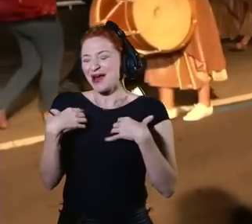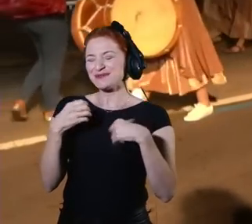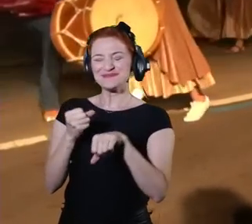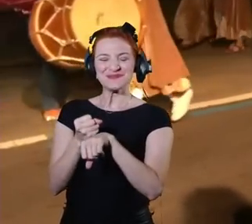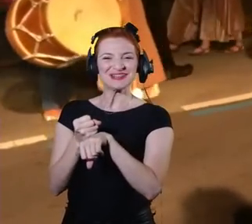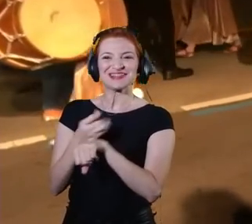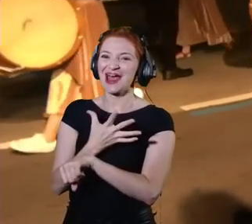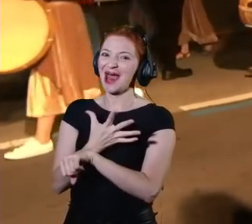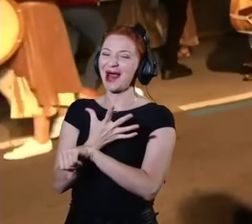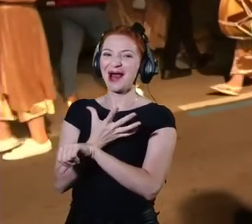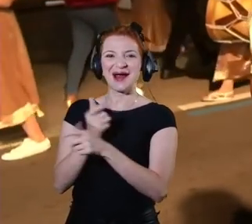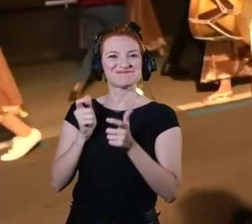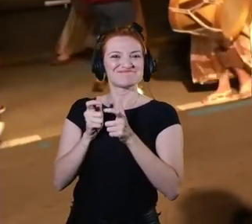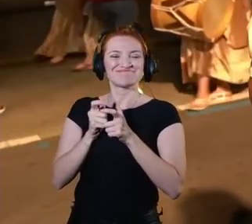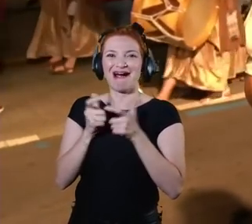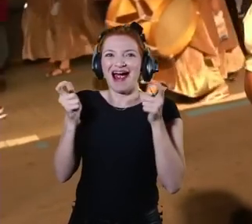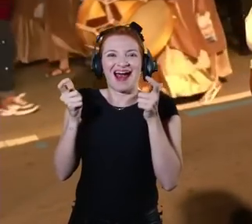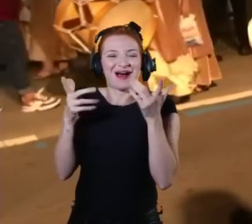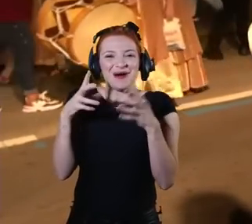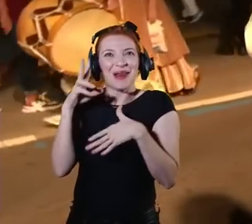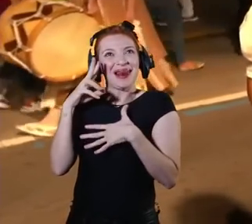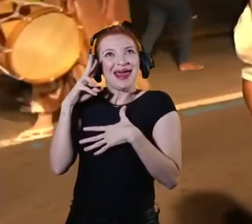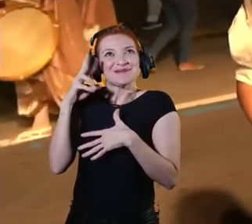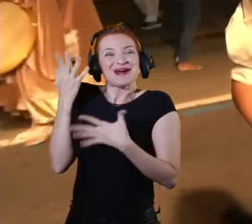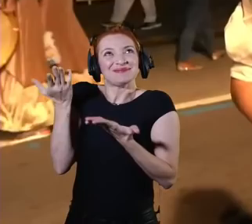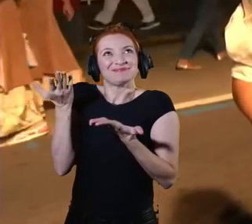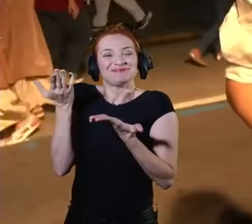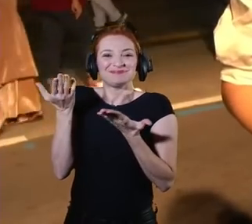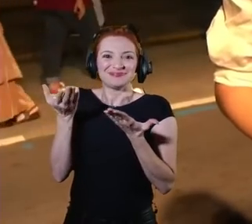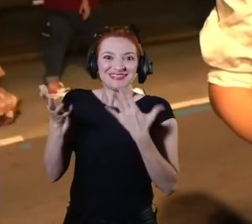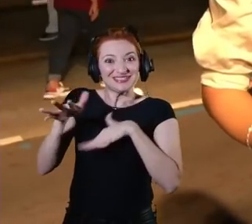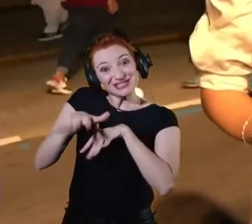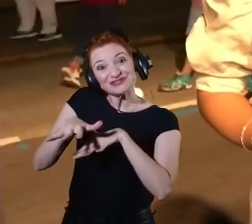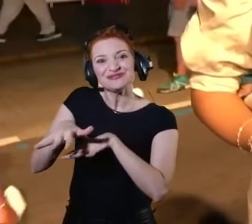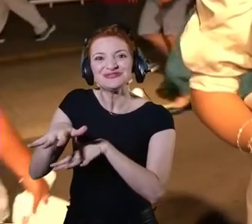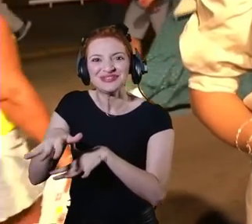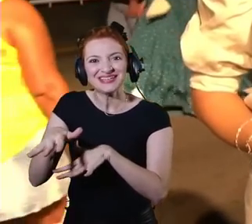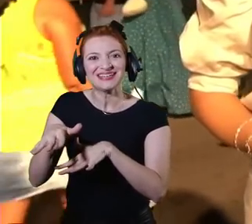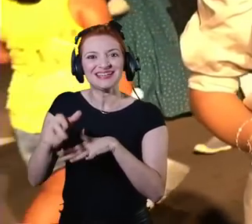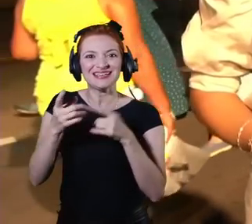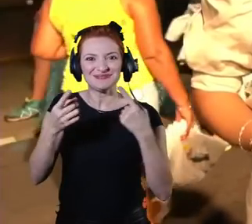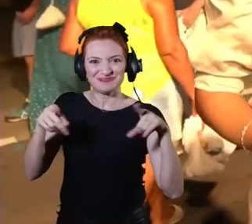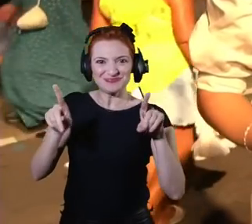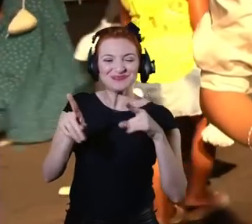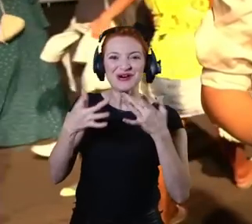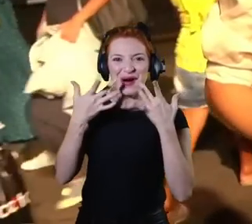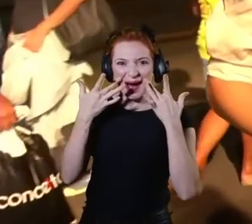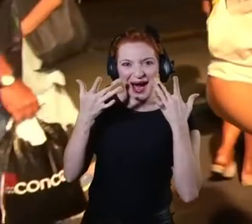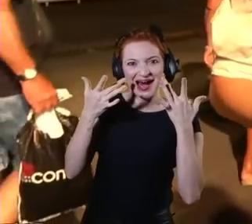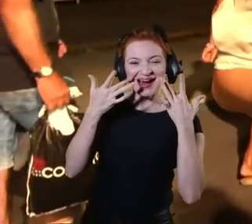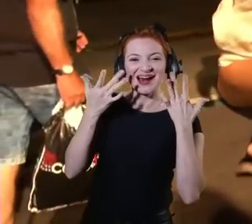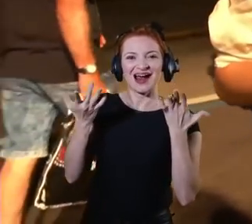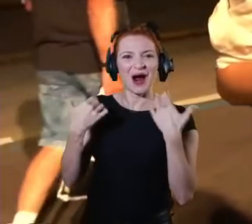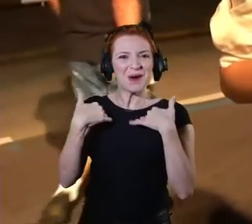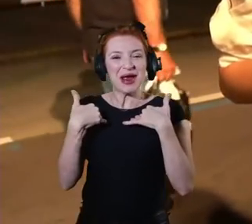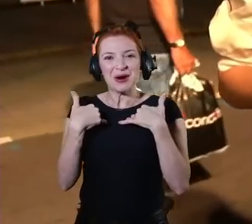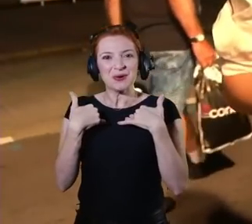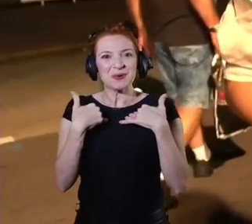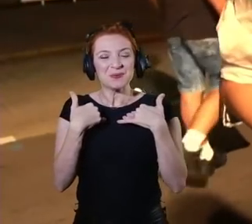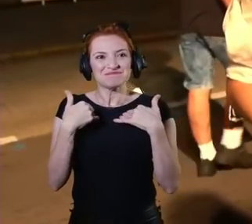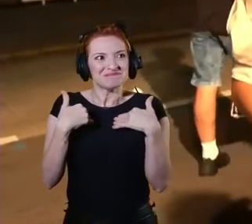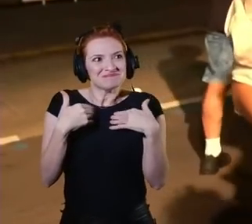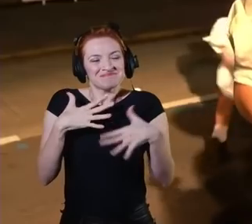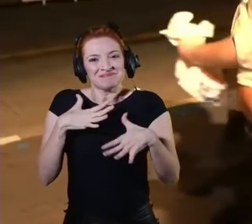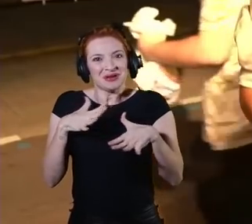emoção muito grande poder relembrar esse momento tão esperado que é o desfile cênico musical, né? E para mim está sendo uma